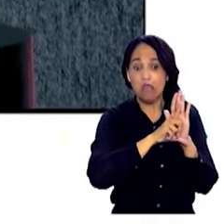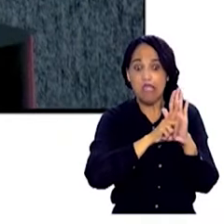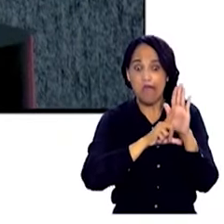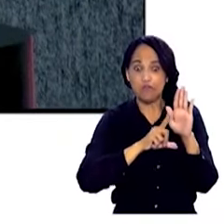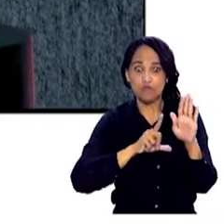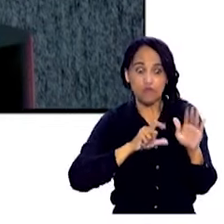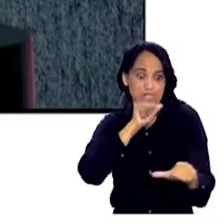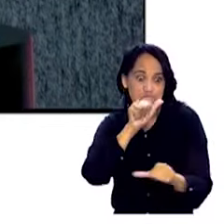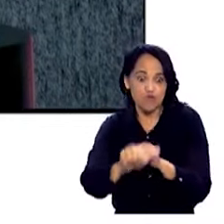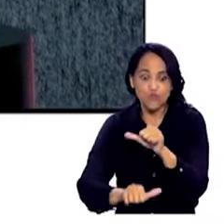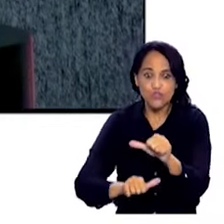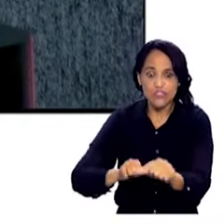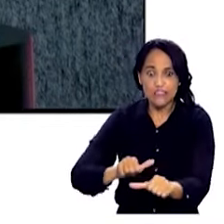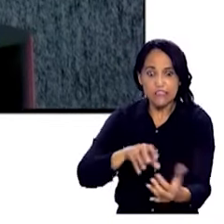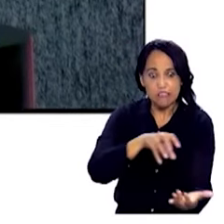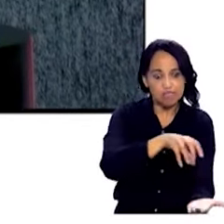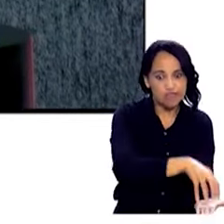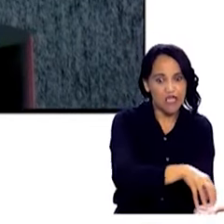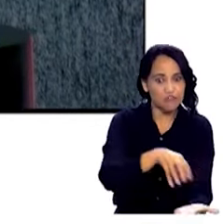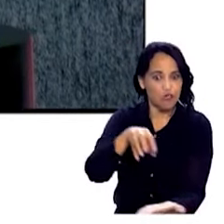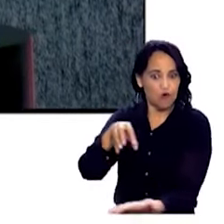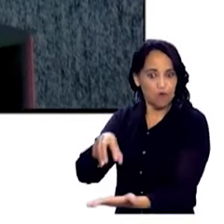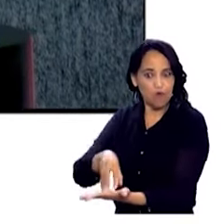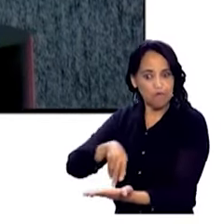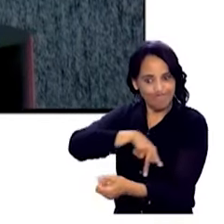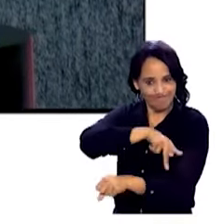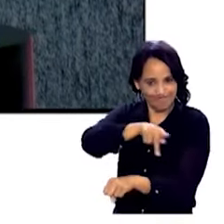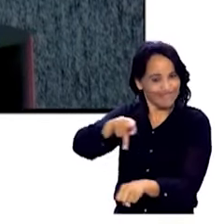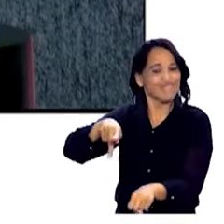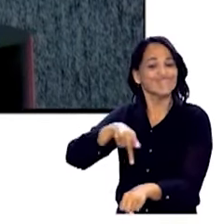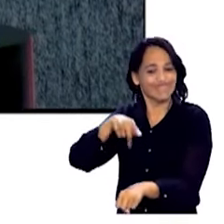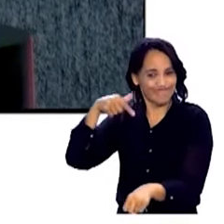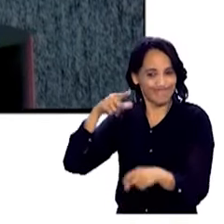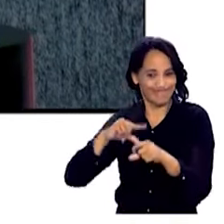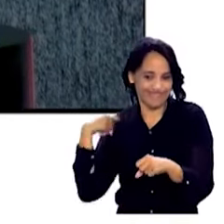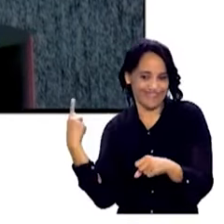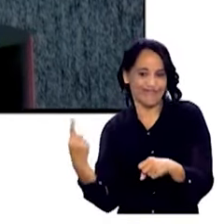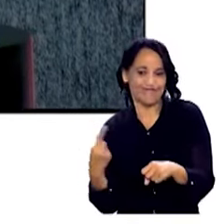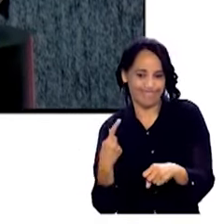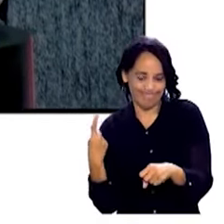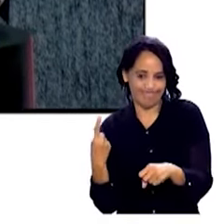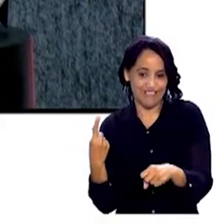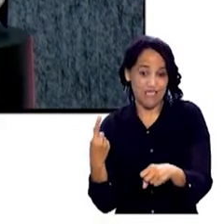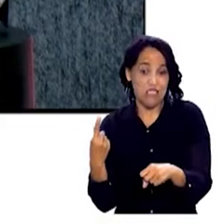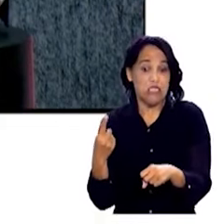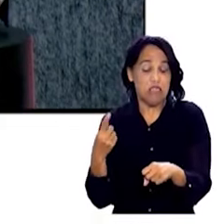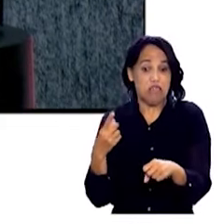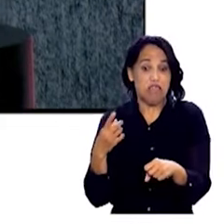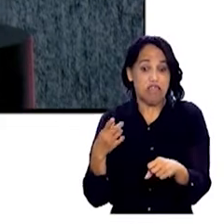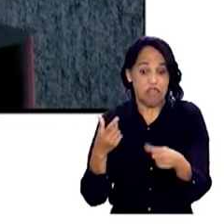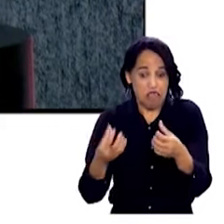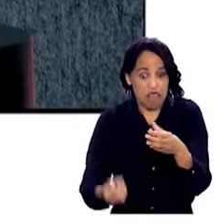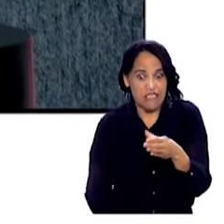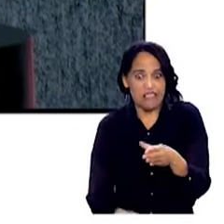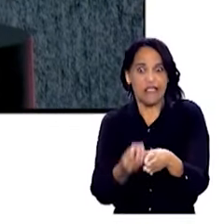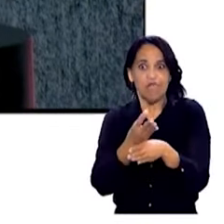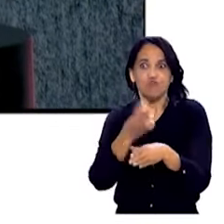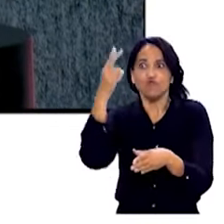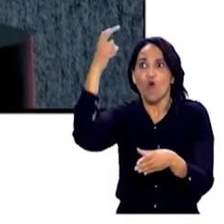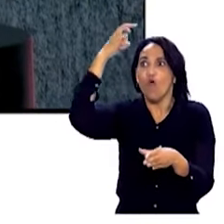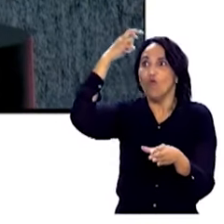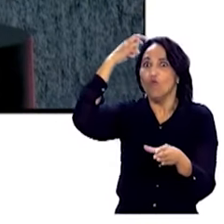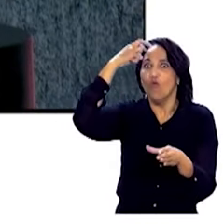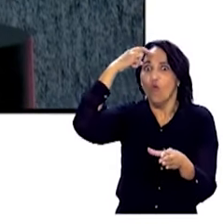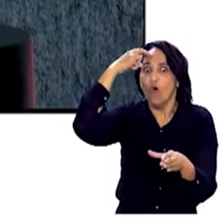país em primeiro lugar e em segundo lugar nós estamos desenvolvendo uma cultura de precedentes nós discutimos